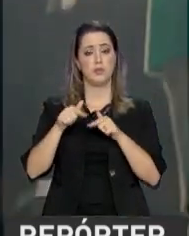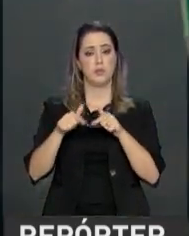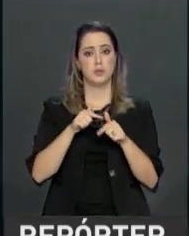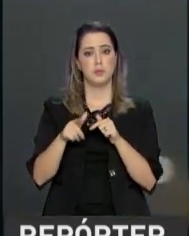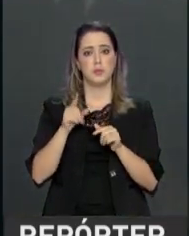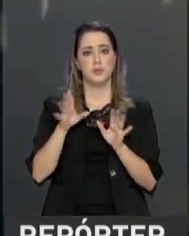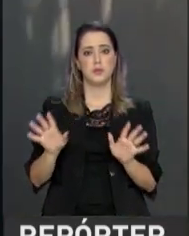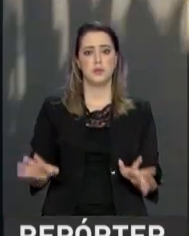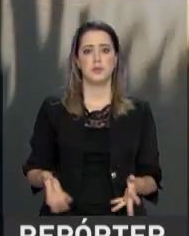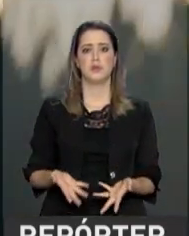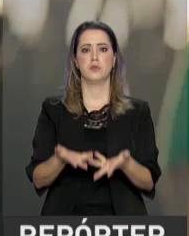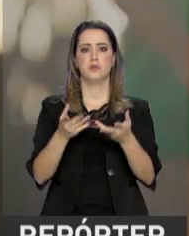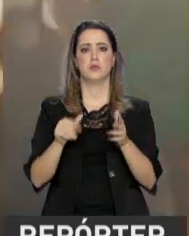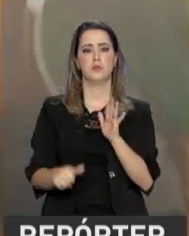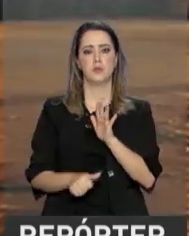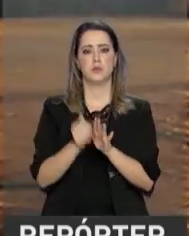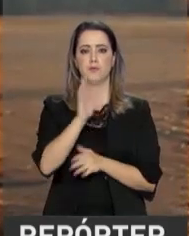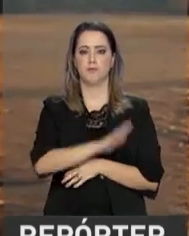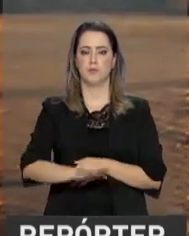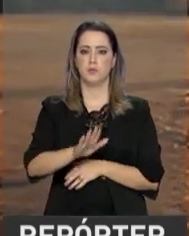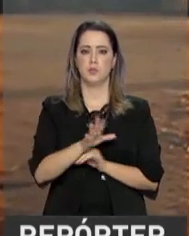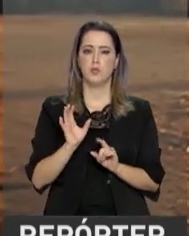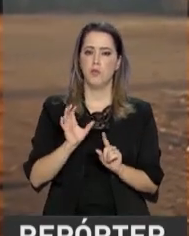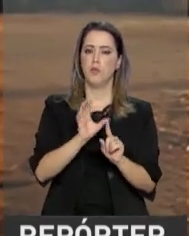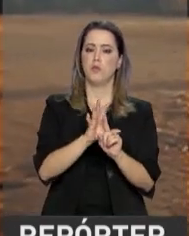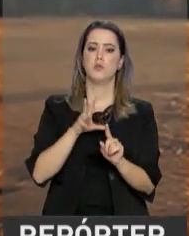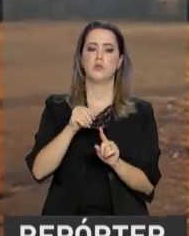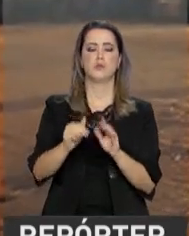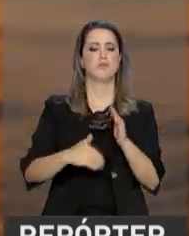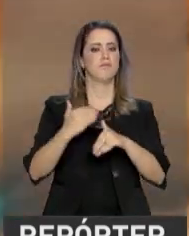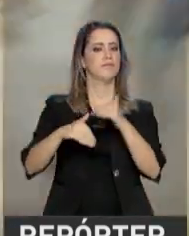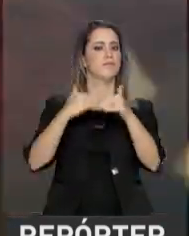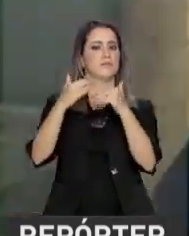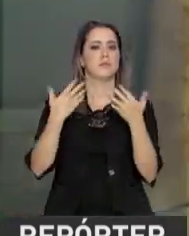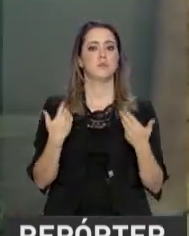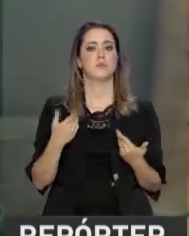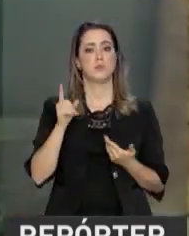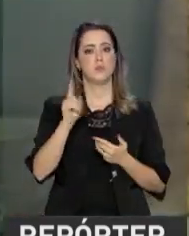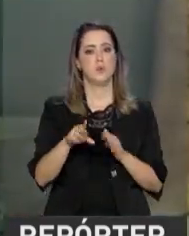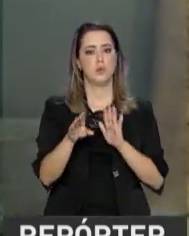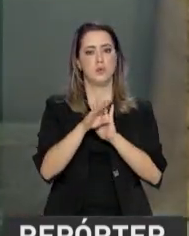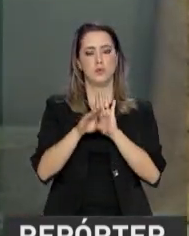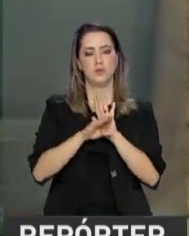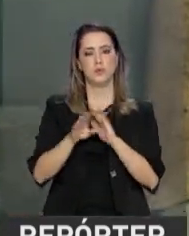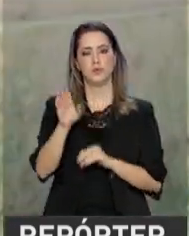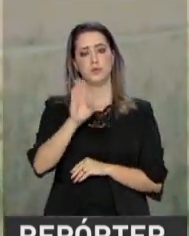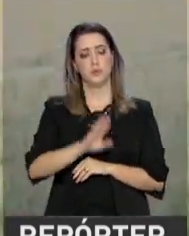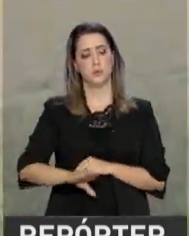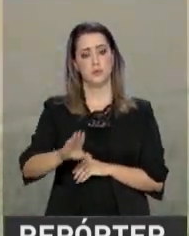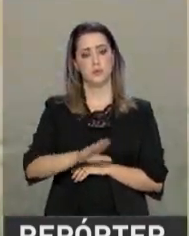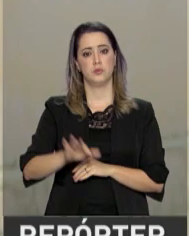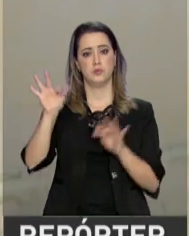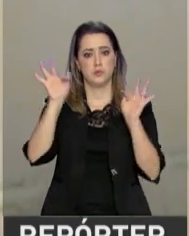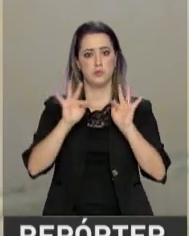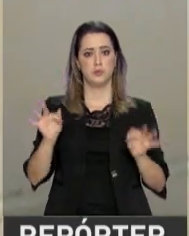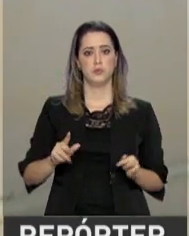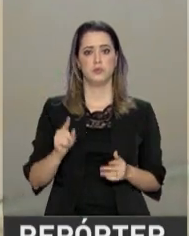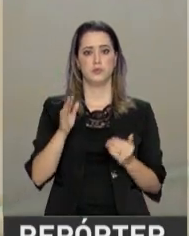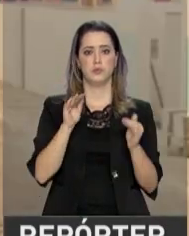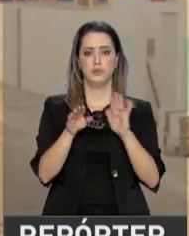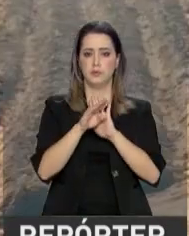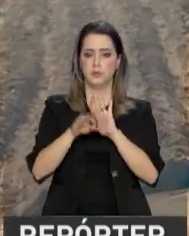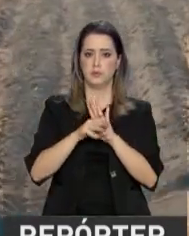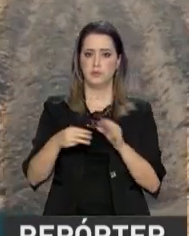atividades que se realizadas na primeira infância têm impacto para toda a vida esse é o objetivo do criança feliz é um